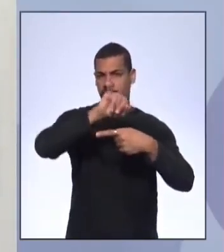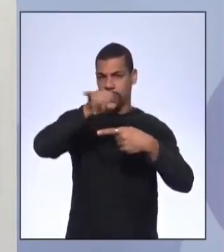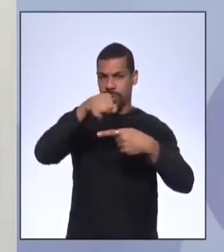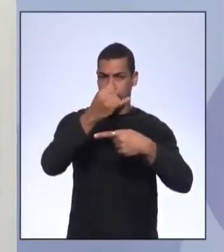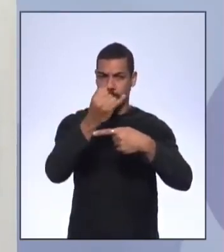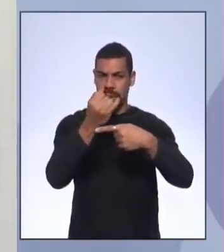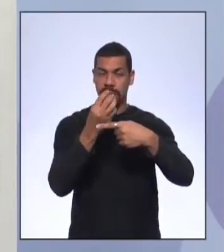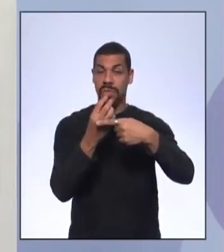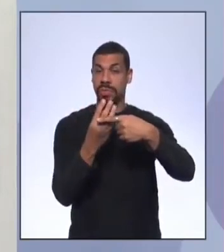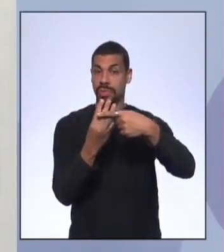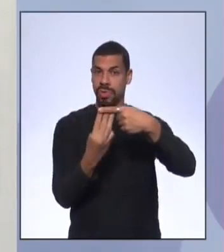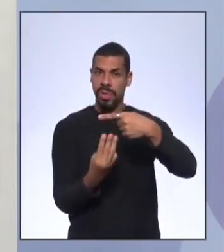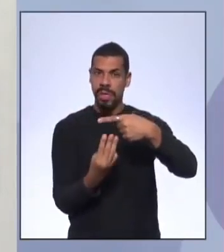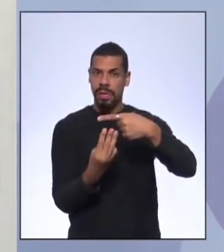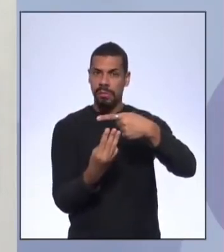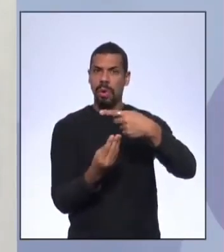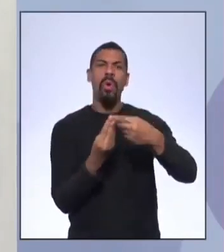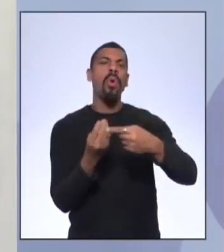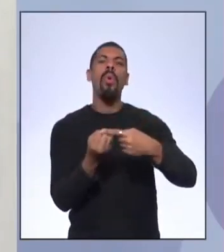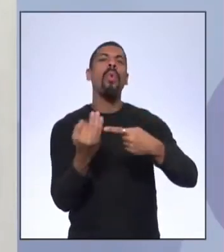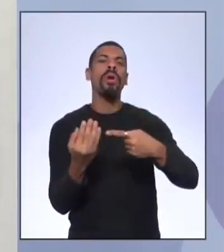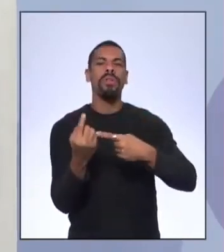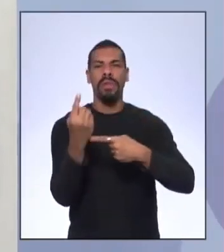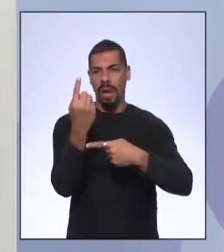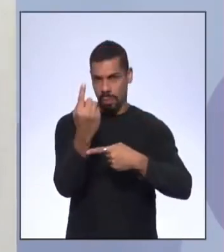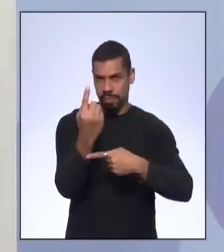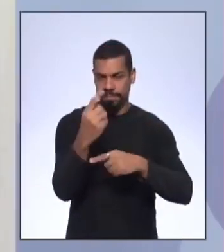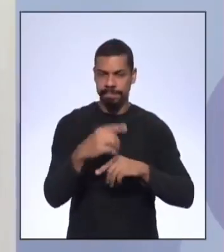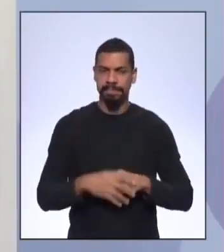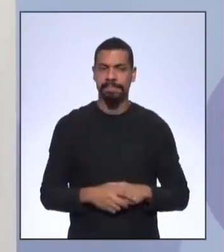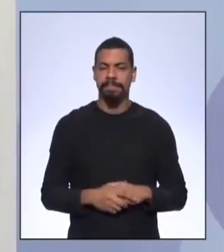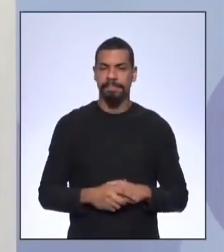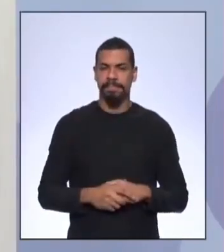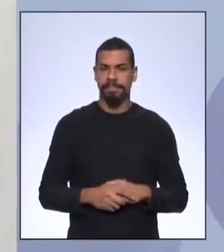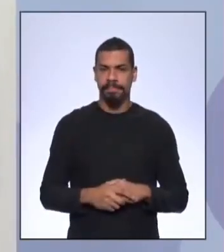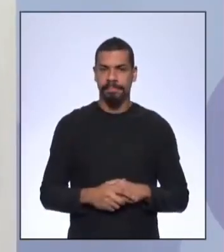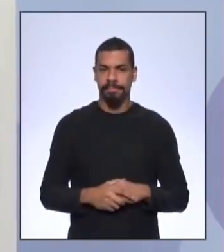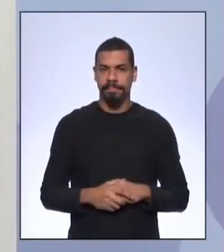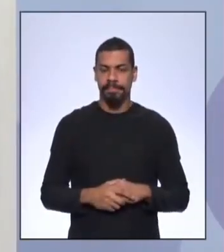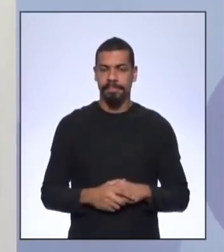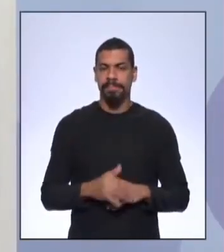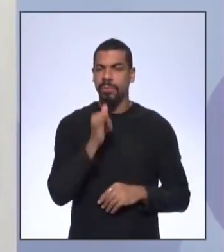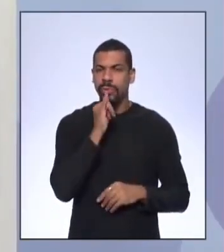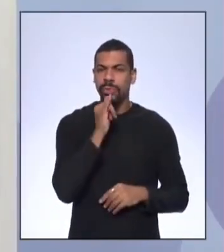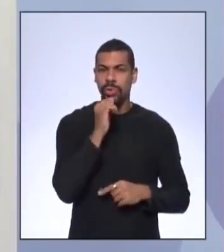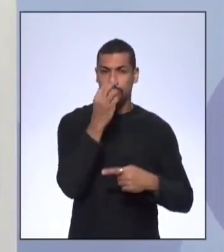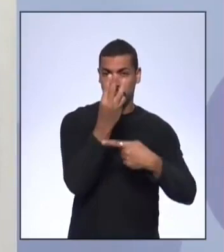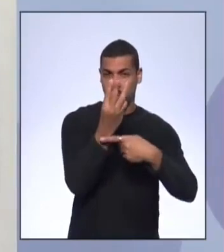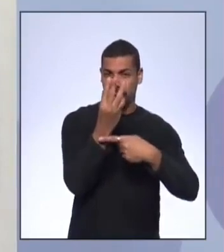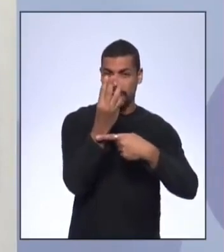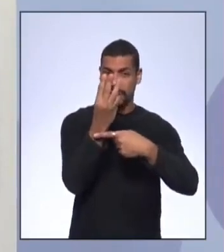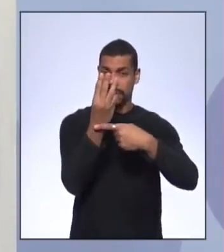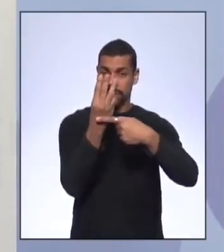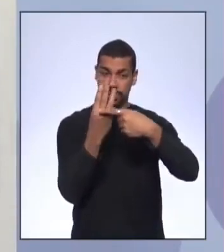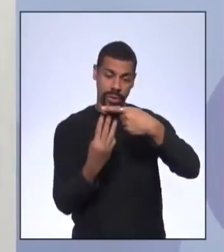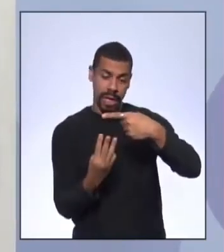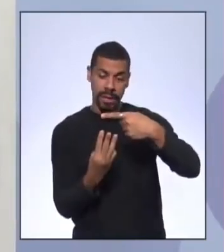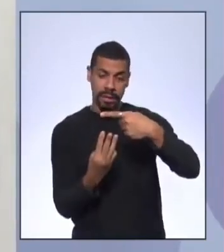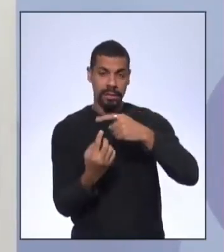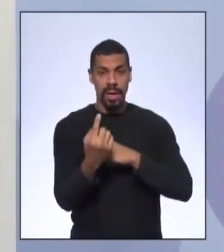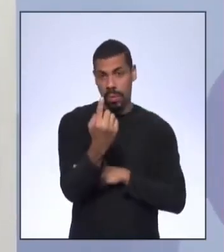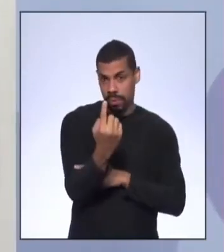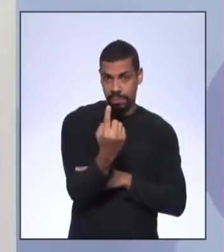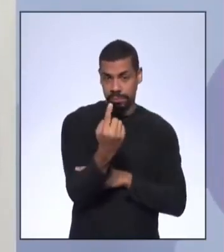tenho 3 laranjas para 3 pessoas, fica uma para cada um. Ou seja, fica um J para cada um aqui. E aí os